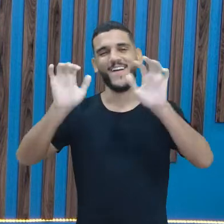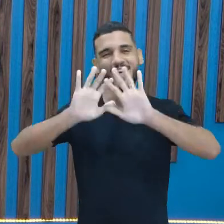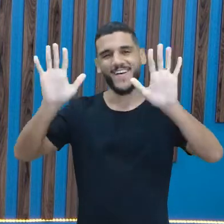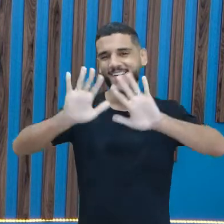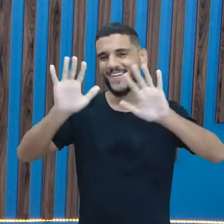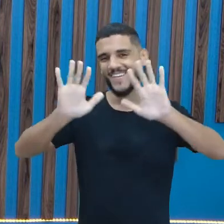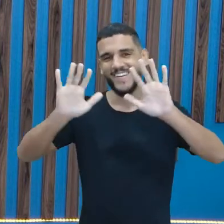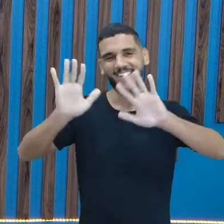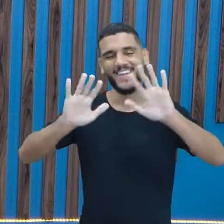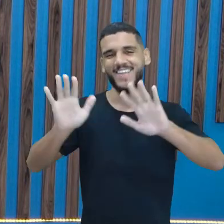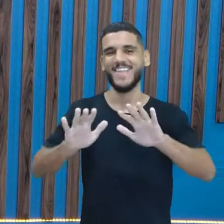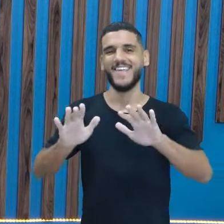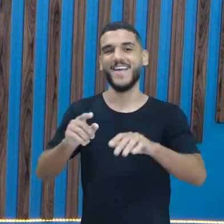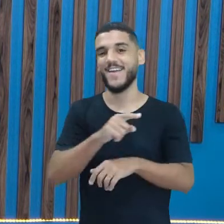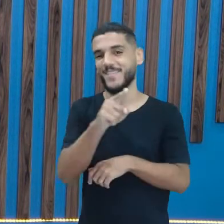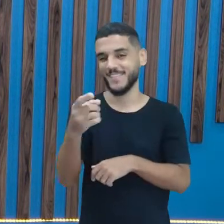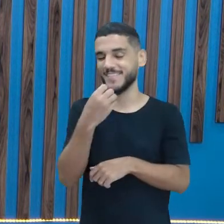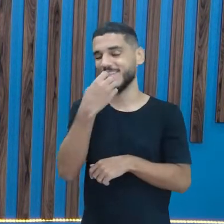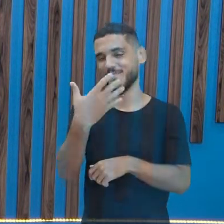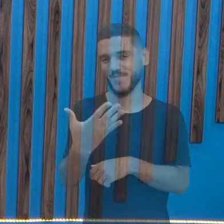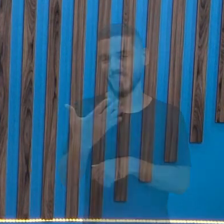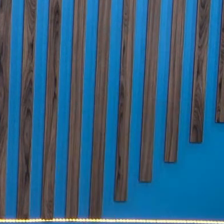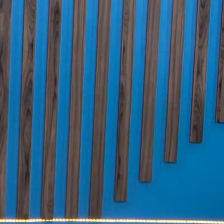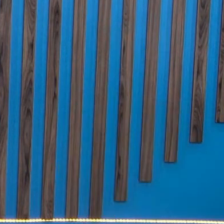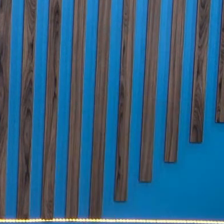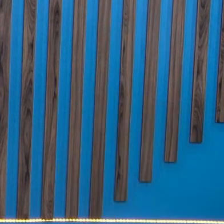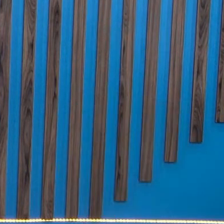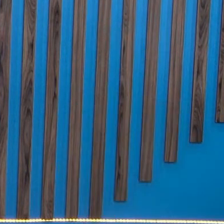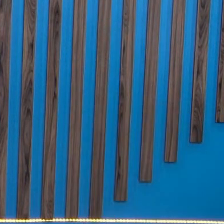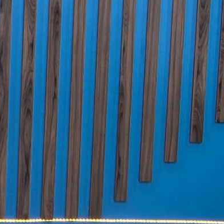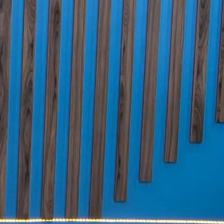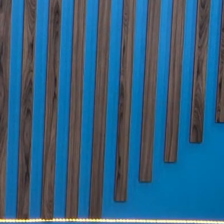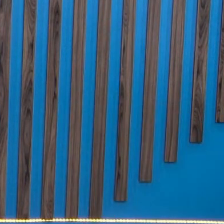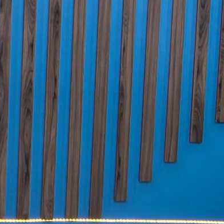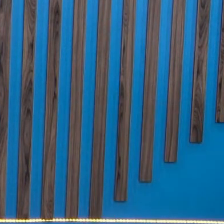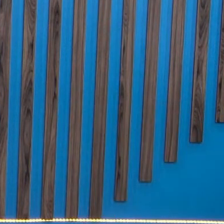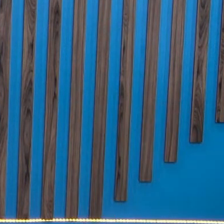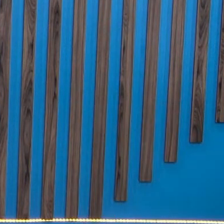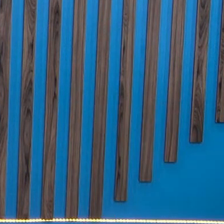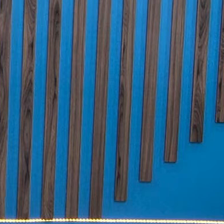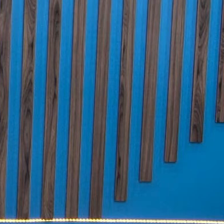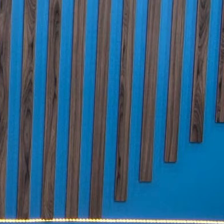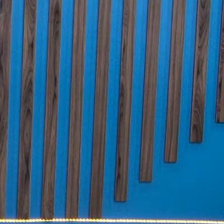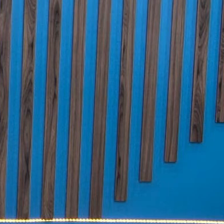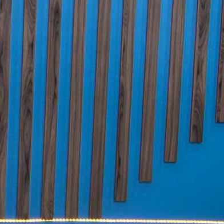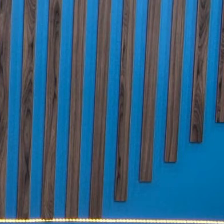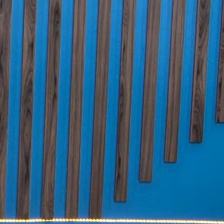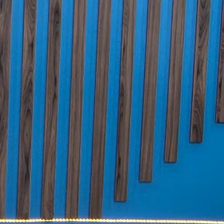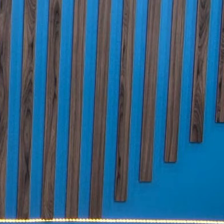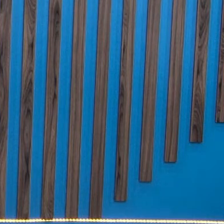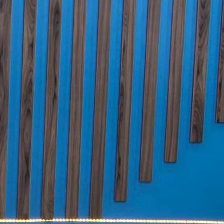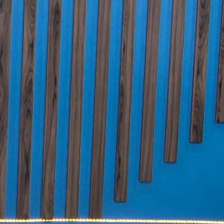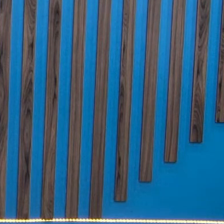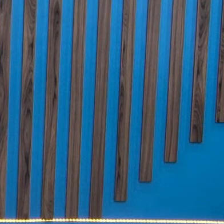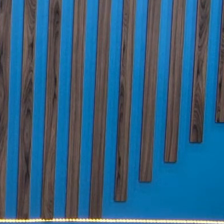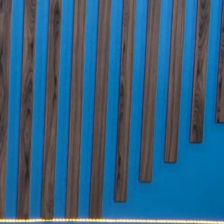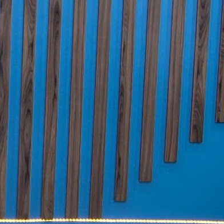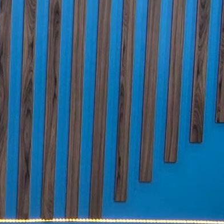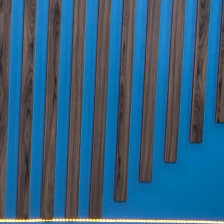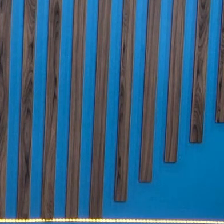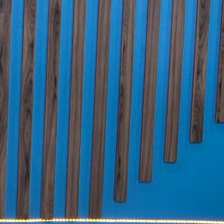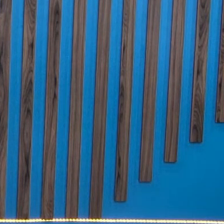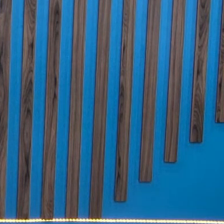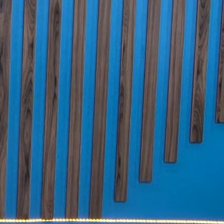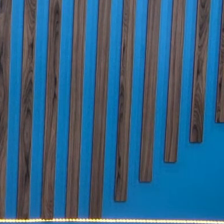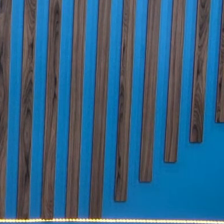Olá, minha gente, como é que vocês estão? Tudo tranquilo? Tudo bem? Pois é, professora Sandra Duarte. Hoje a gente vai falar um pouquinho sobre geografia, um